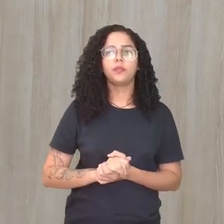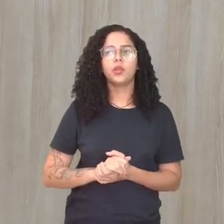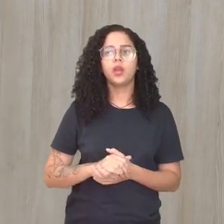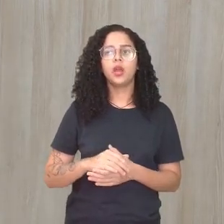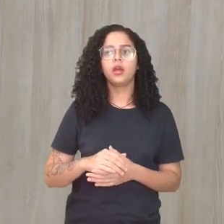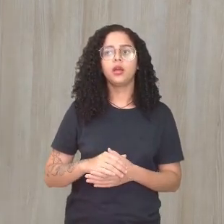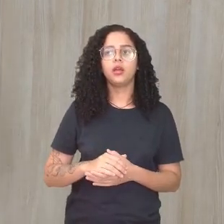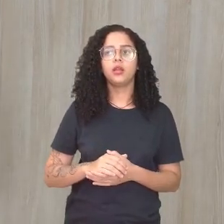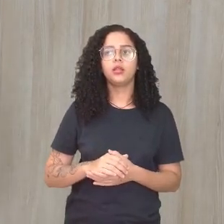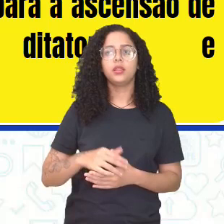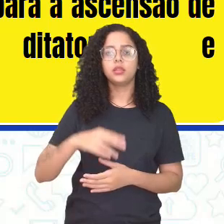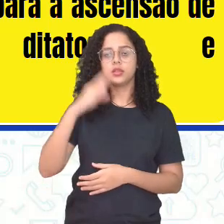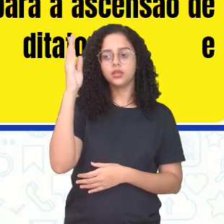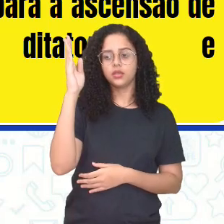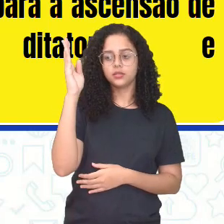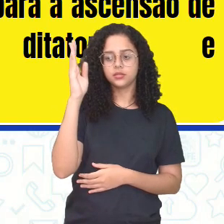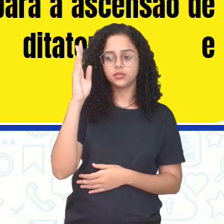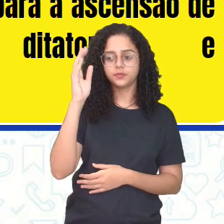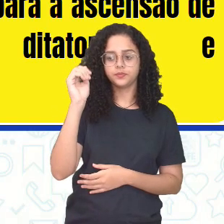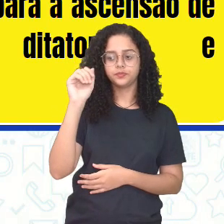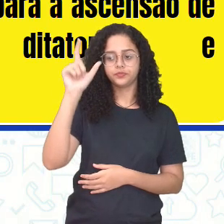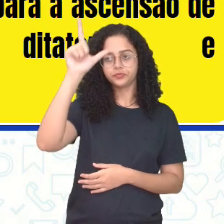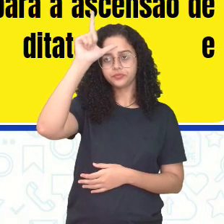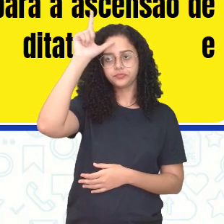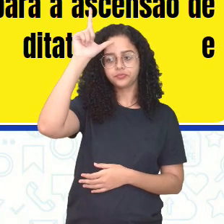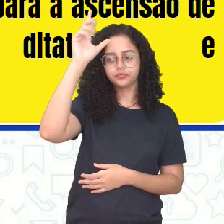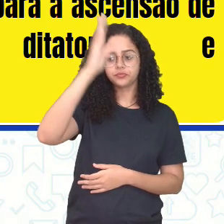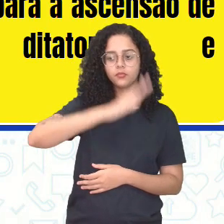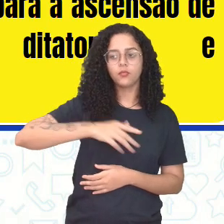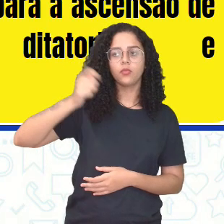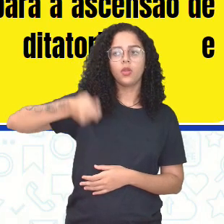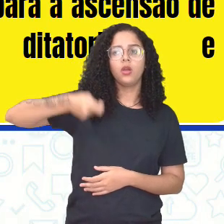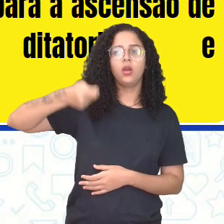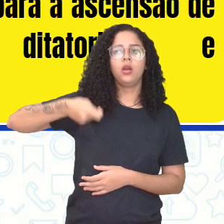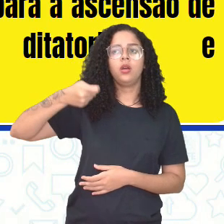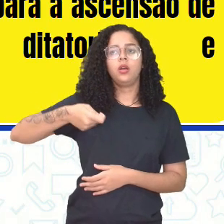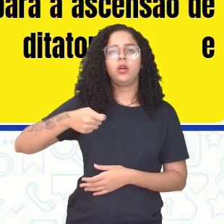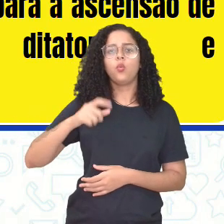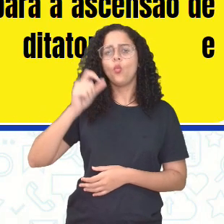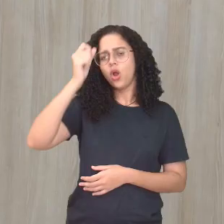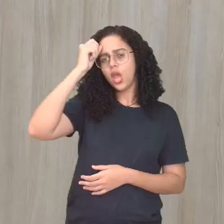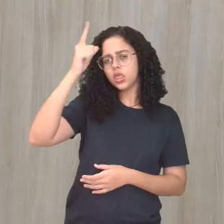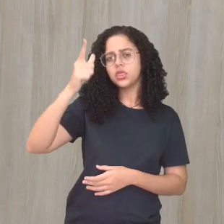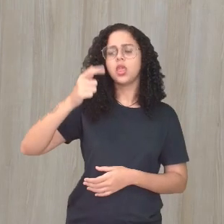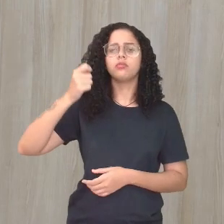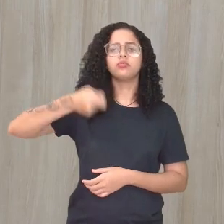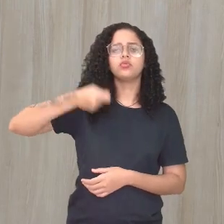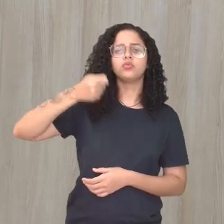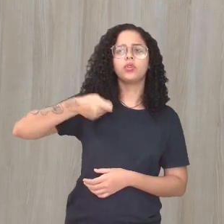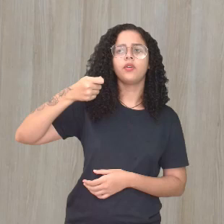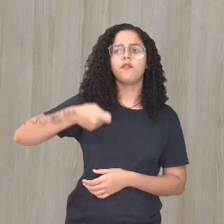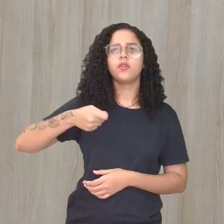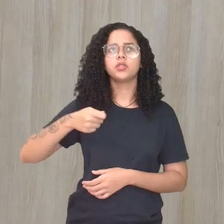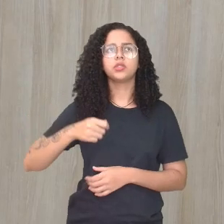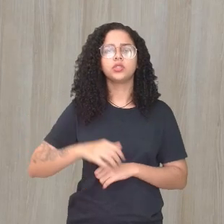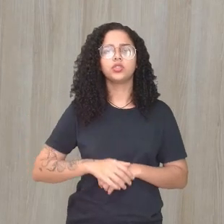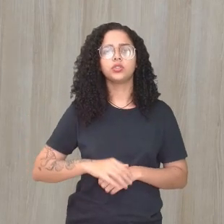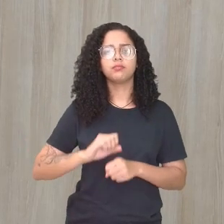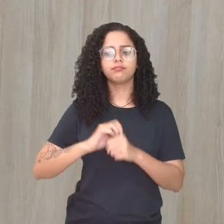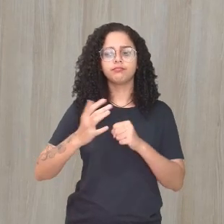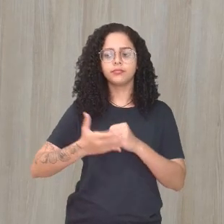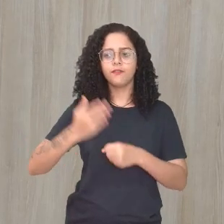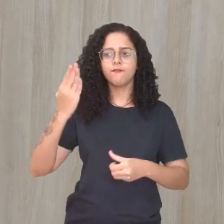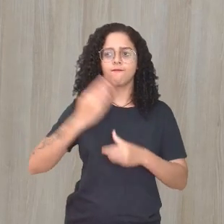Vão lembrar aquela ideia que eu falei ainda há pouco, né? Uma das ideias, né, do regime nazi-fascista, né, desses